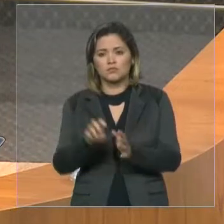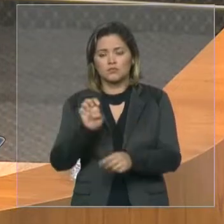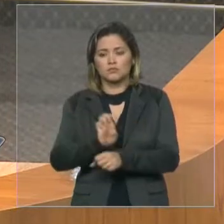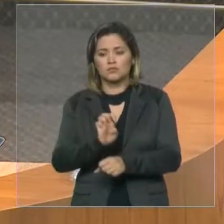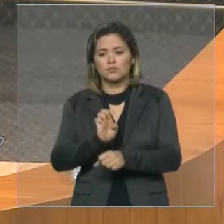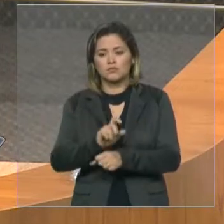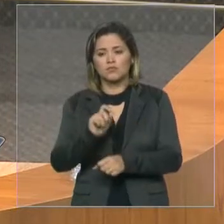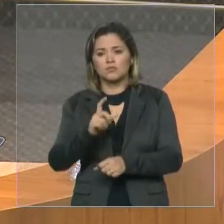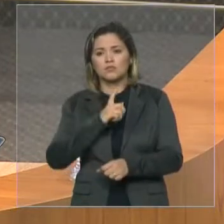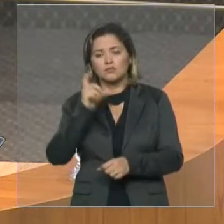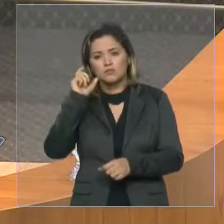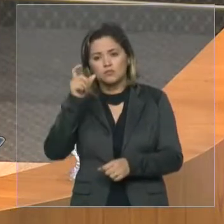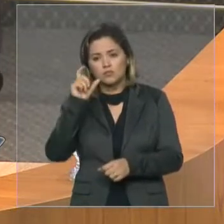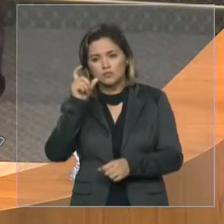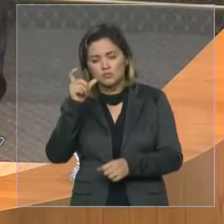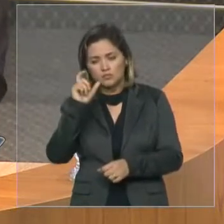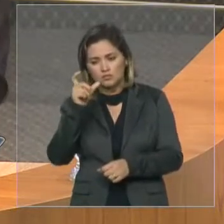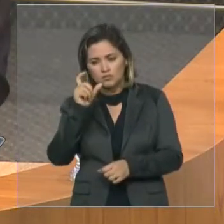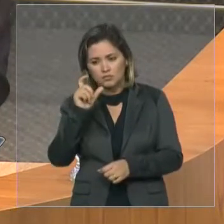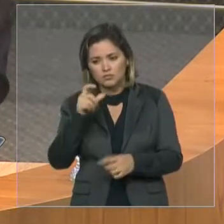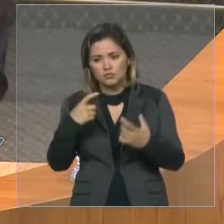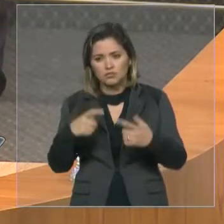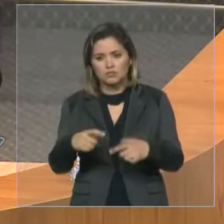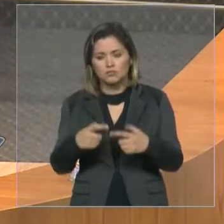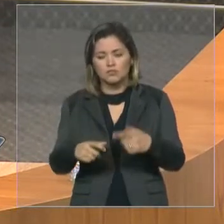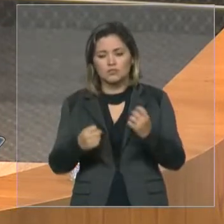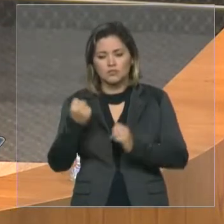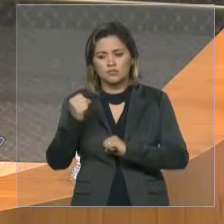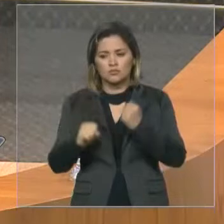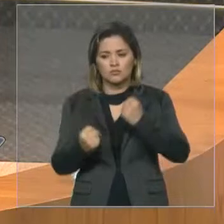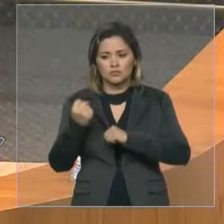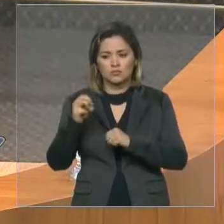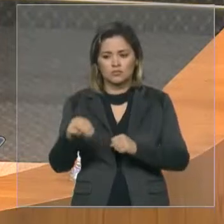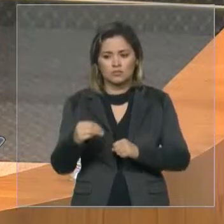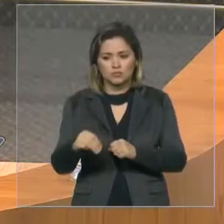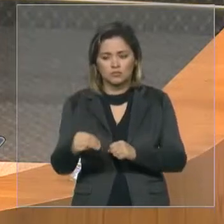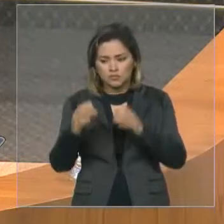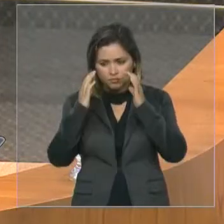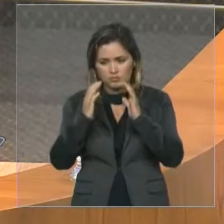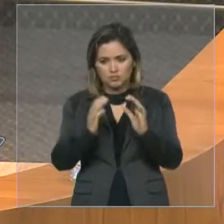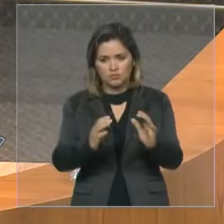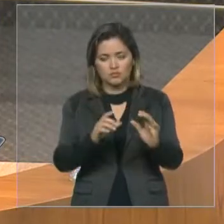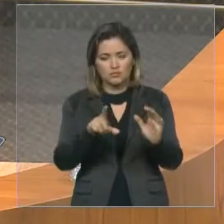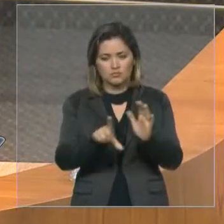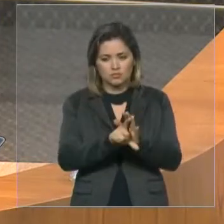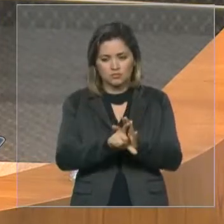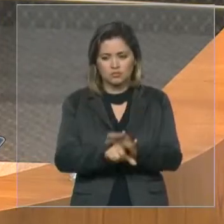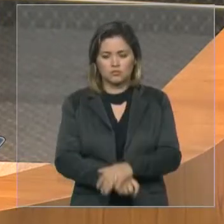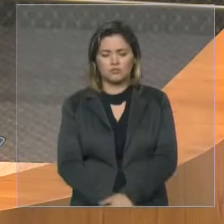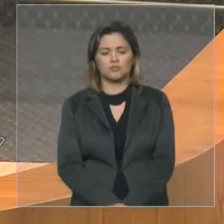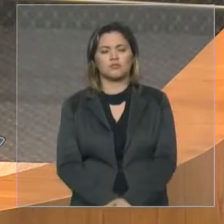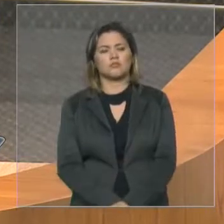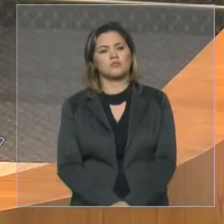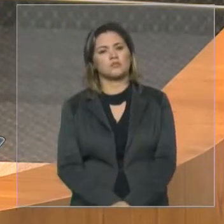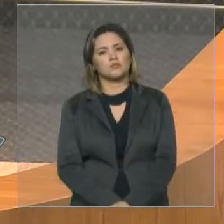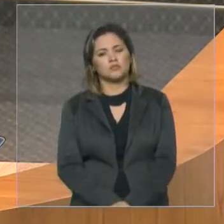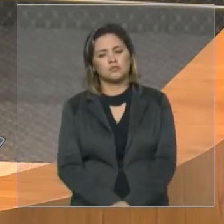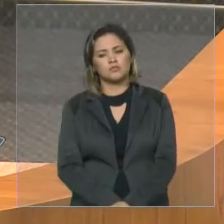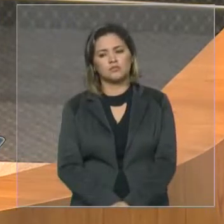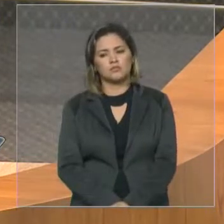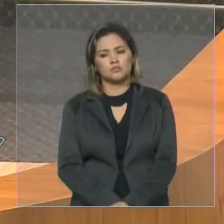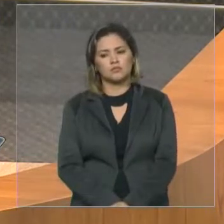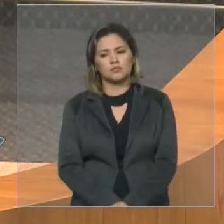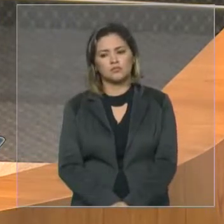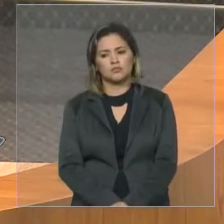Complexo Industrial e Portuário do Maranhão nos termos previstos dessa lei. Deputado Arnaldo, é como se